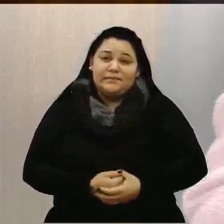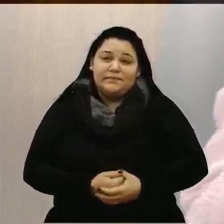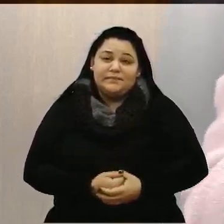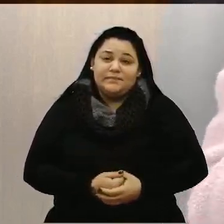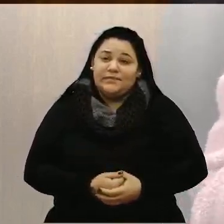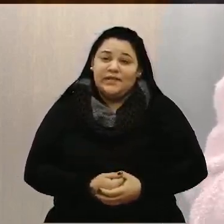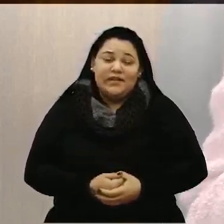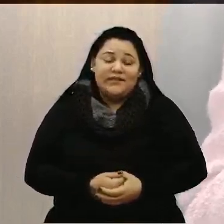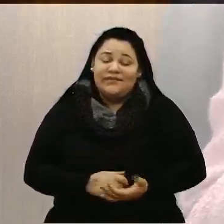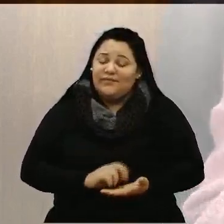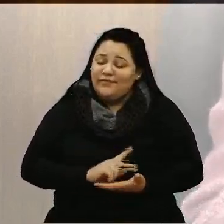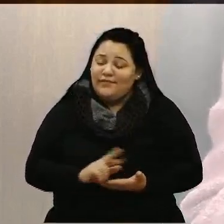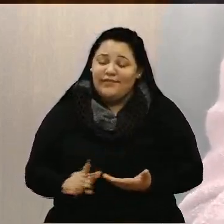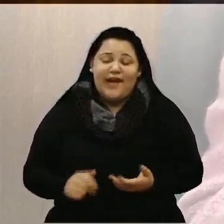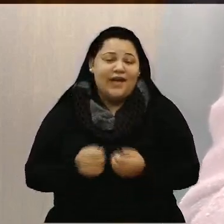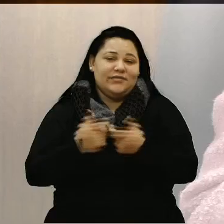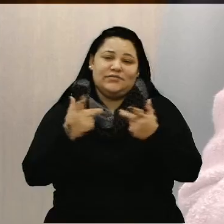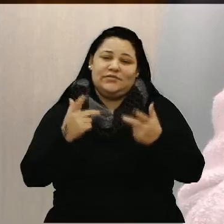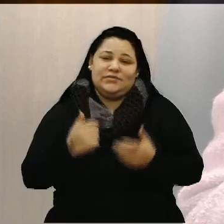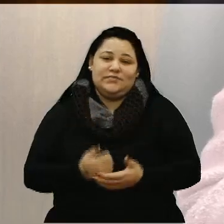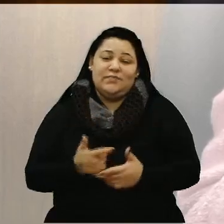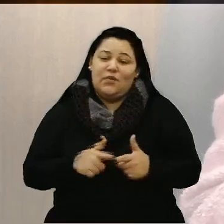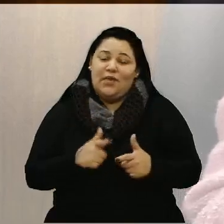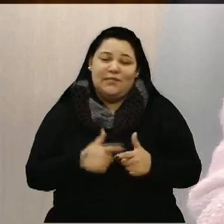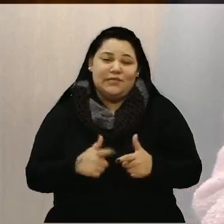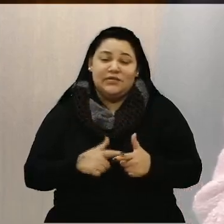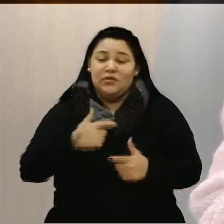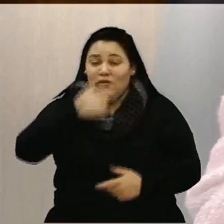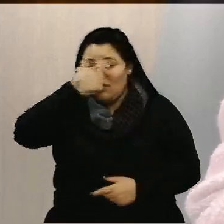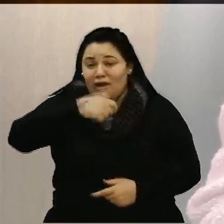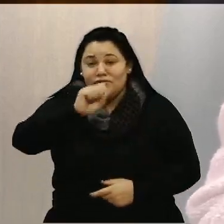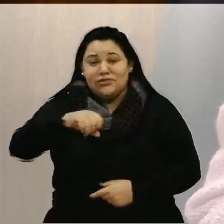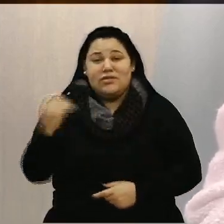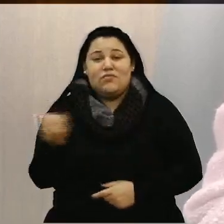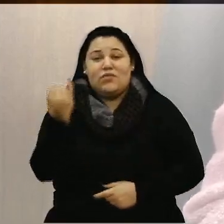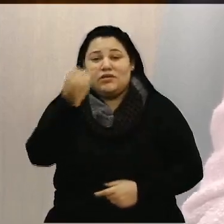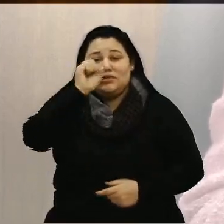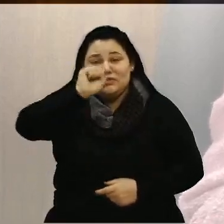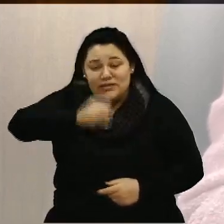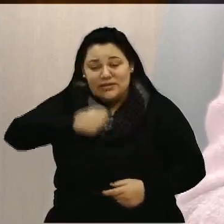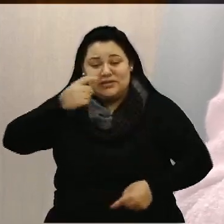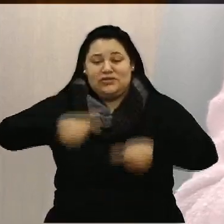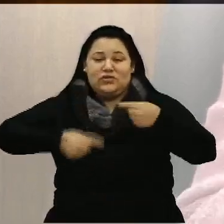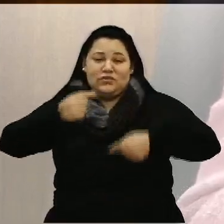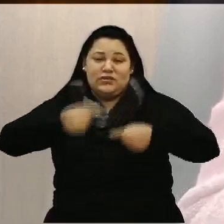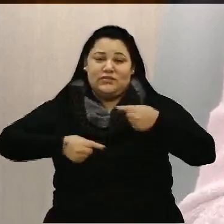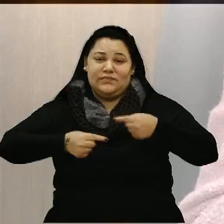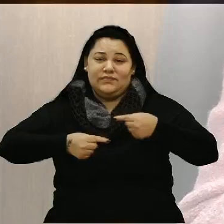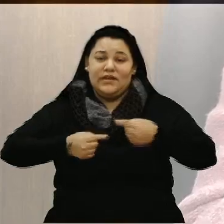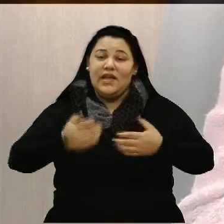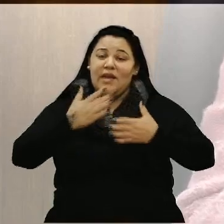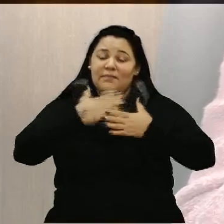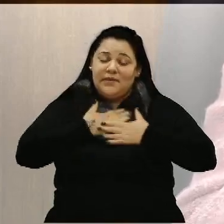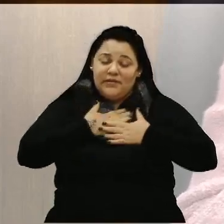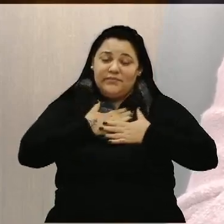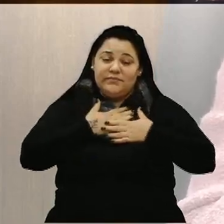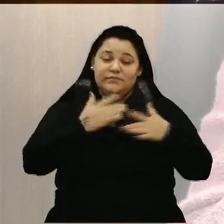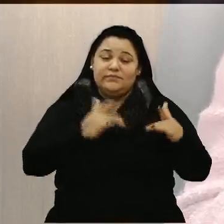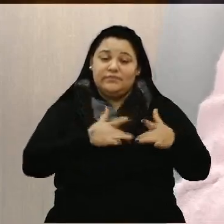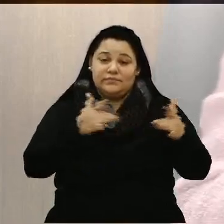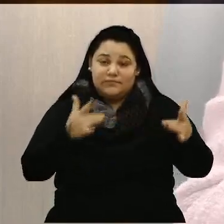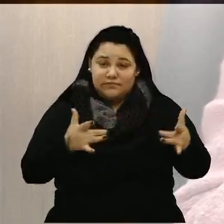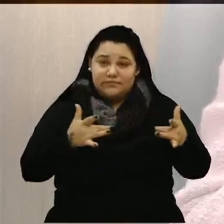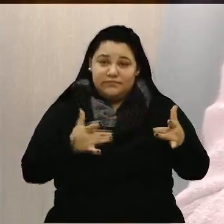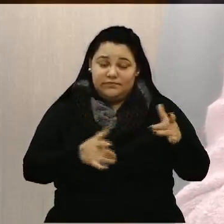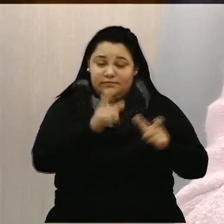enfim, é toda uma situação. Então, acho muito importante esse debate e a minha solidariedade ao